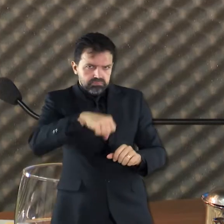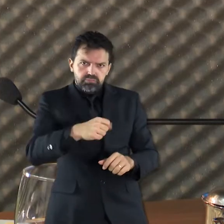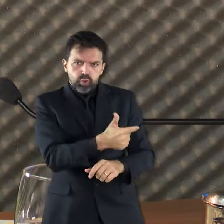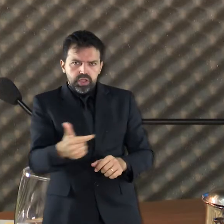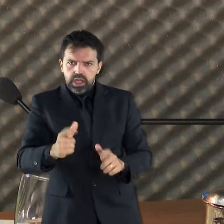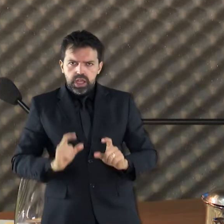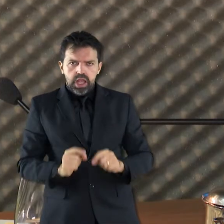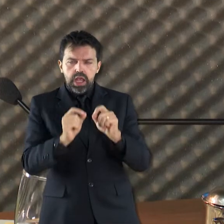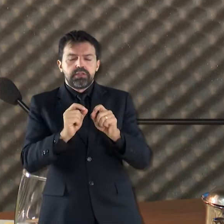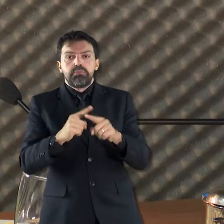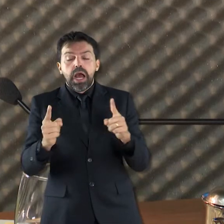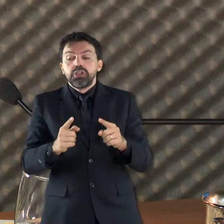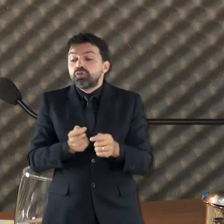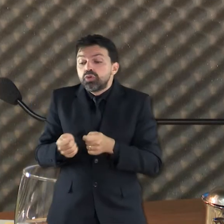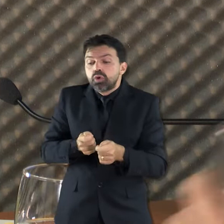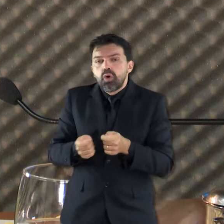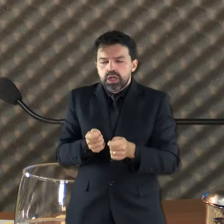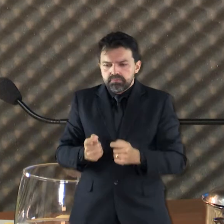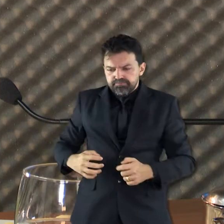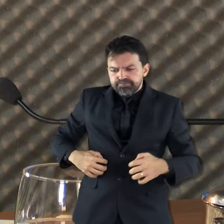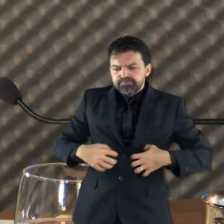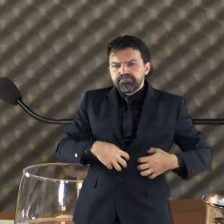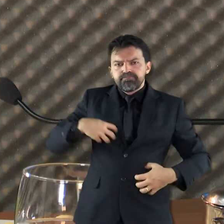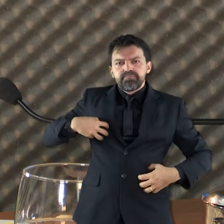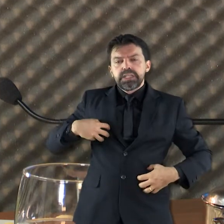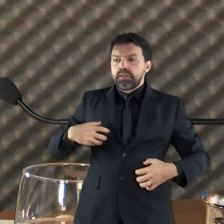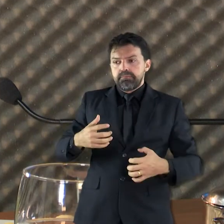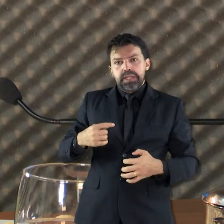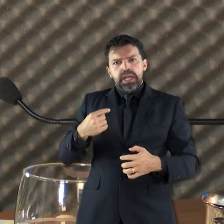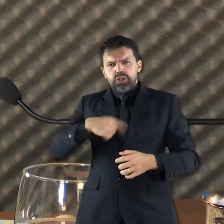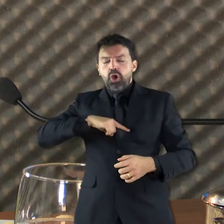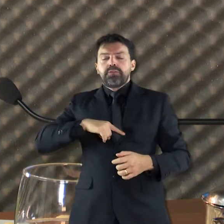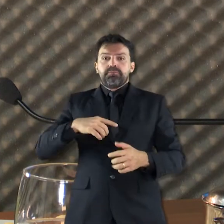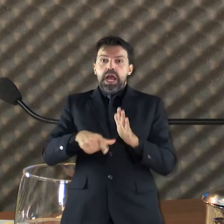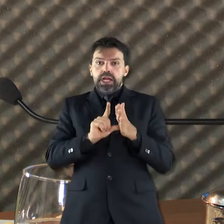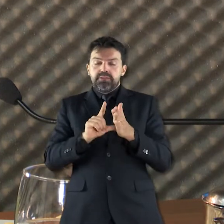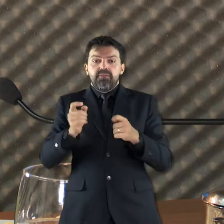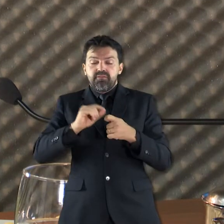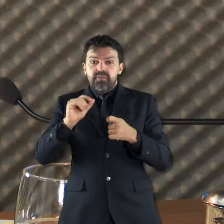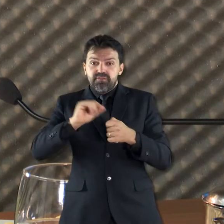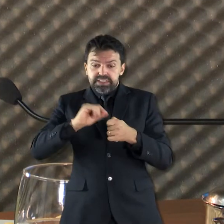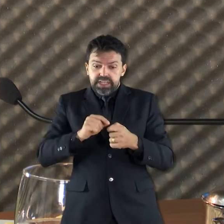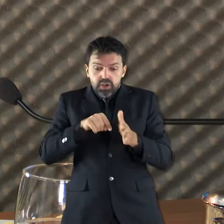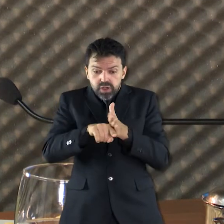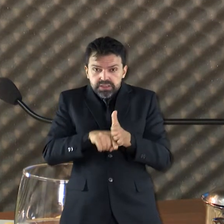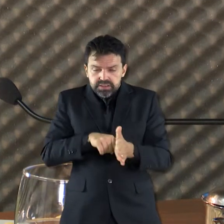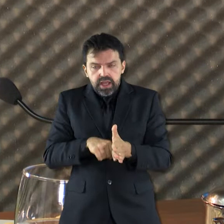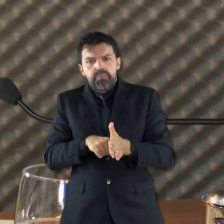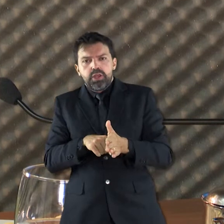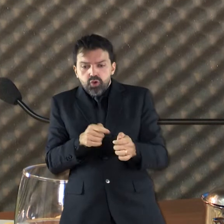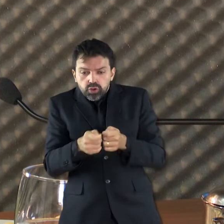gente vai fazer controle de remissão a cada 3 meses. Dá até pesadelo na véspera. Como é esse controle? Você